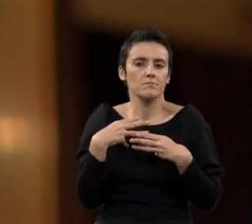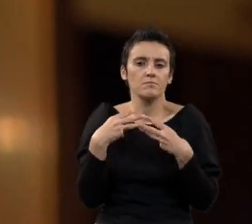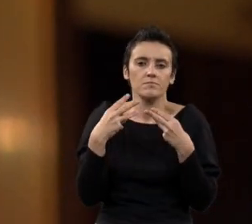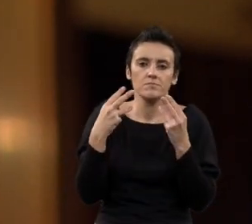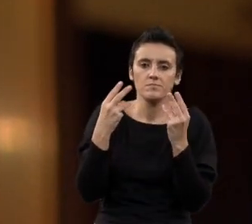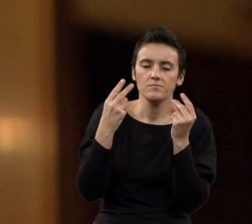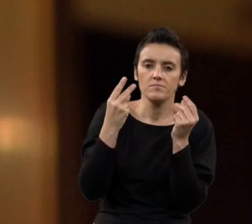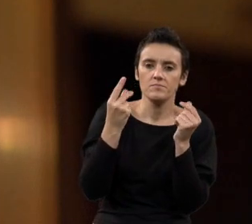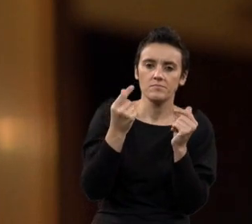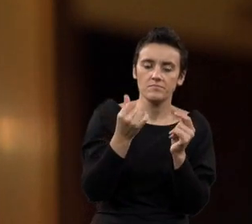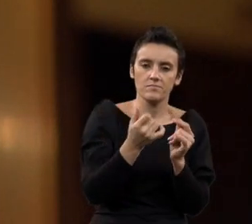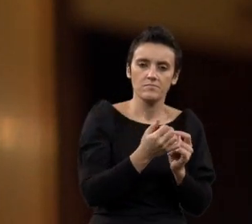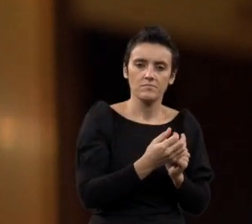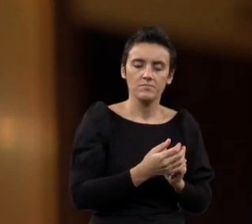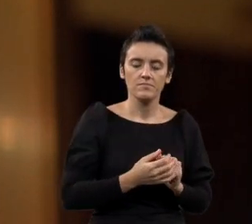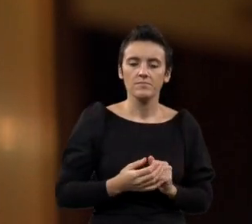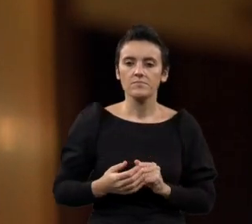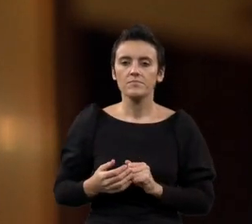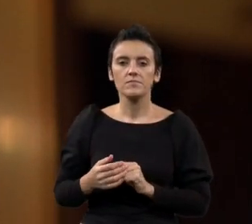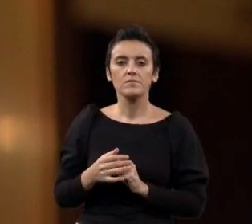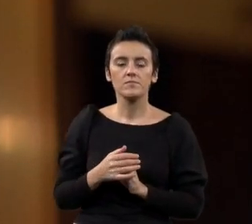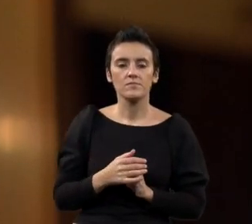espirituais eram